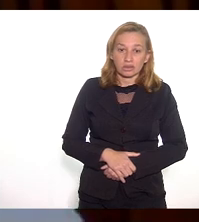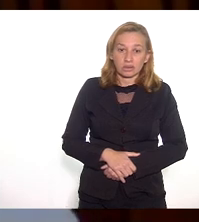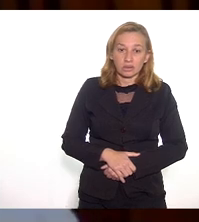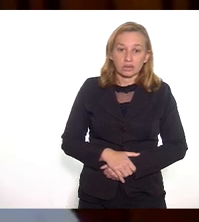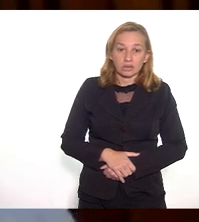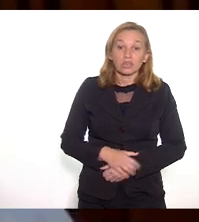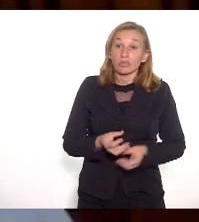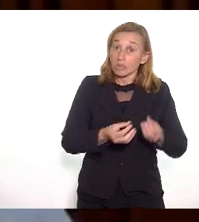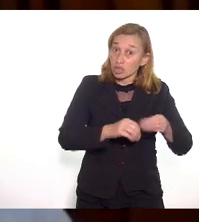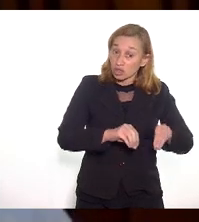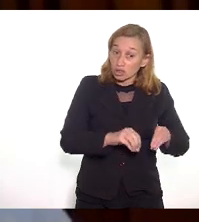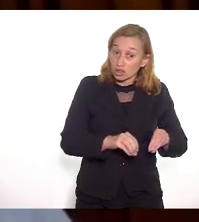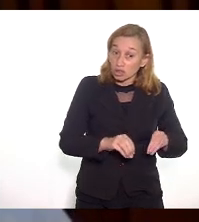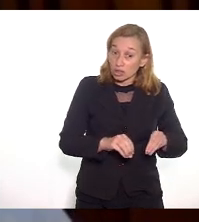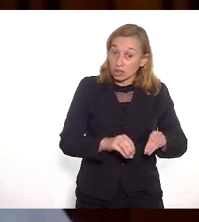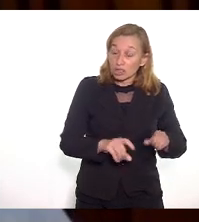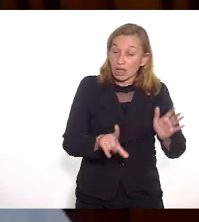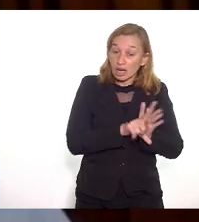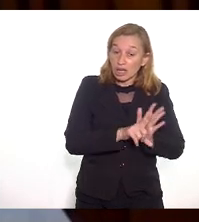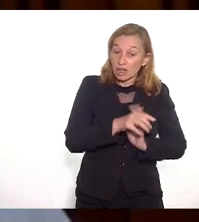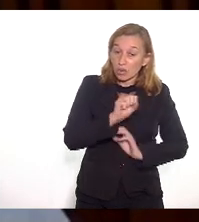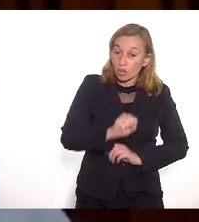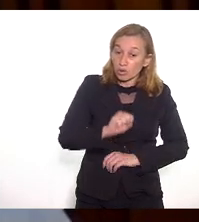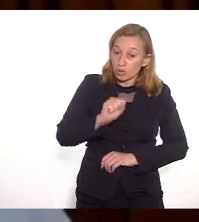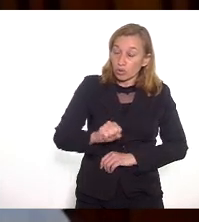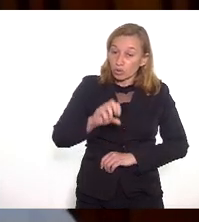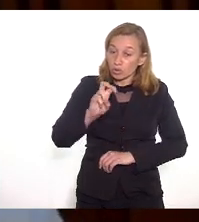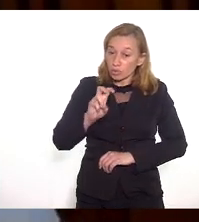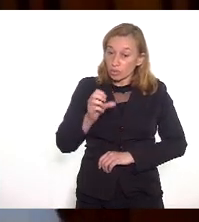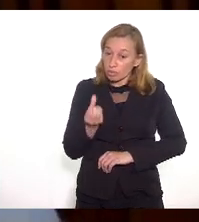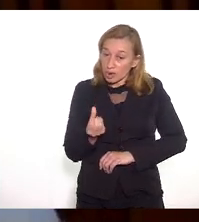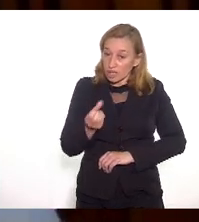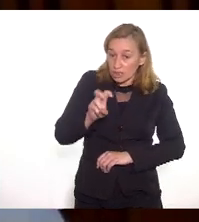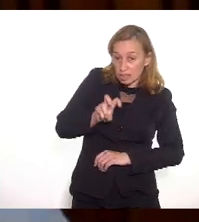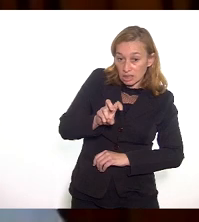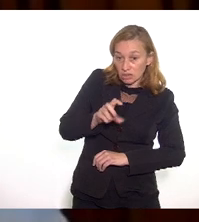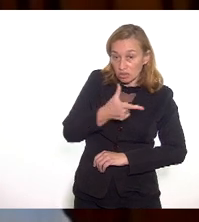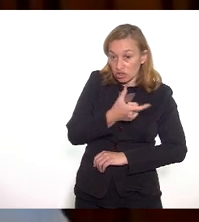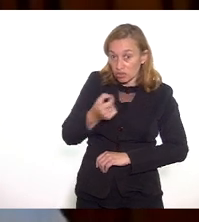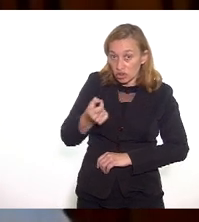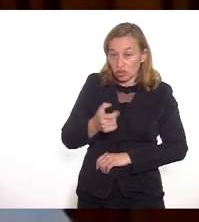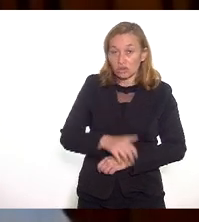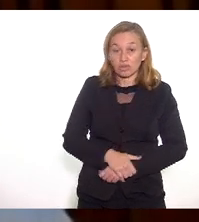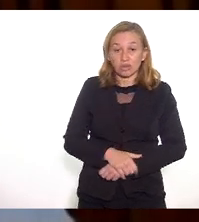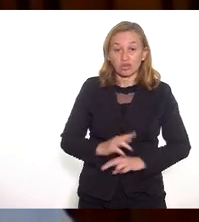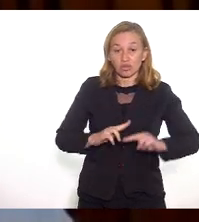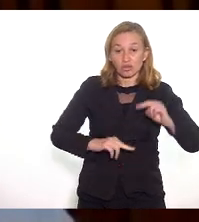parecer pela prejudicabilidade quando a lei 8865 de junho de 20.